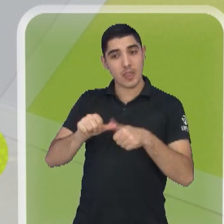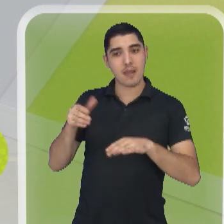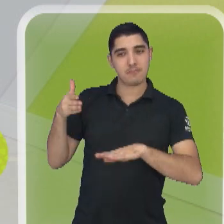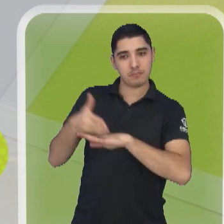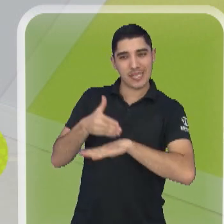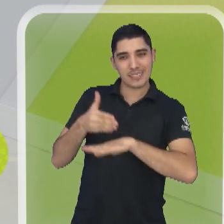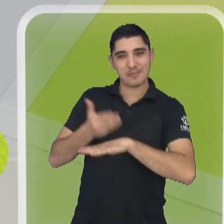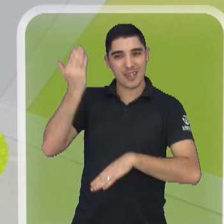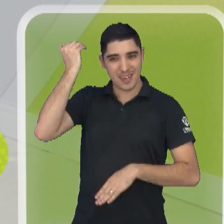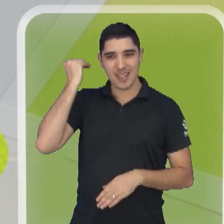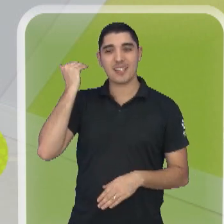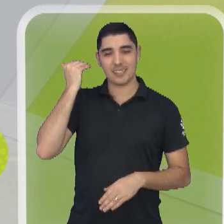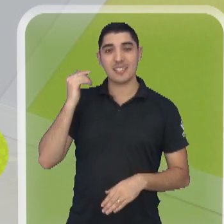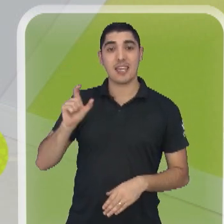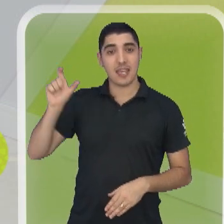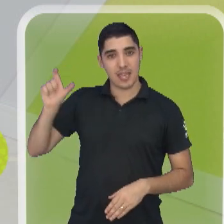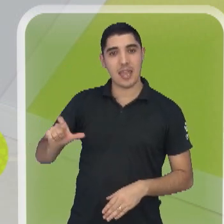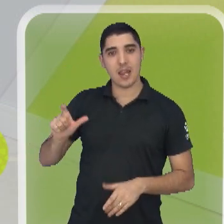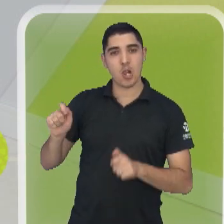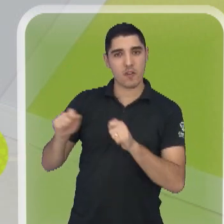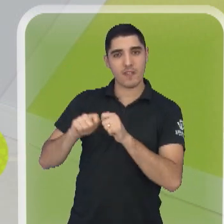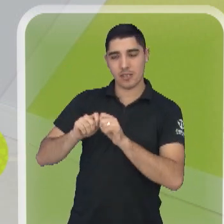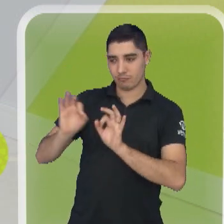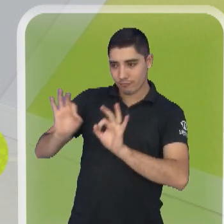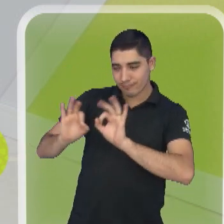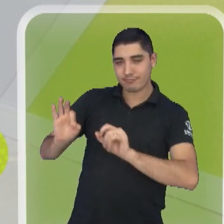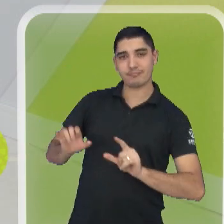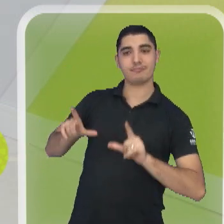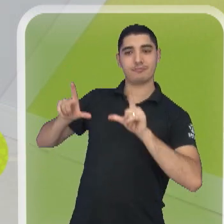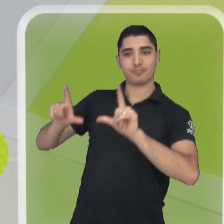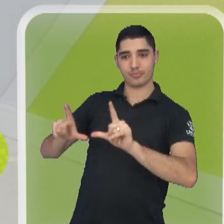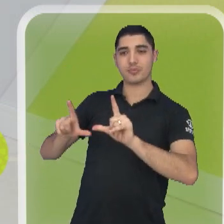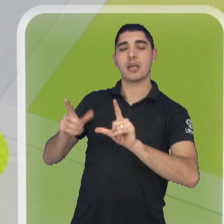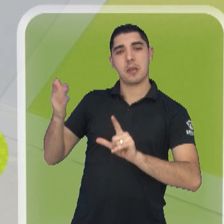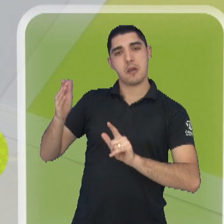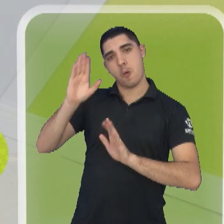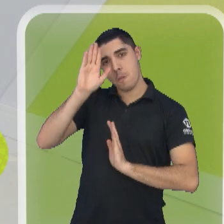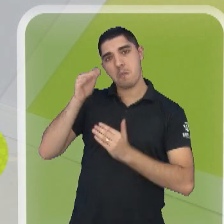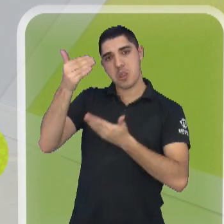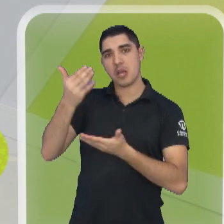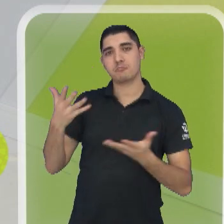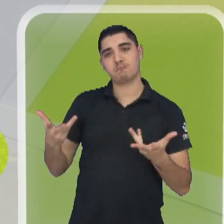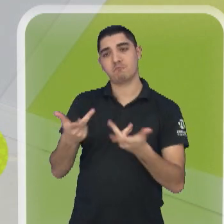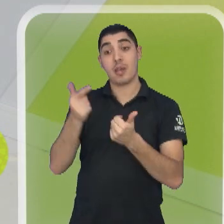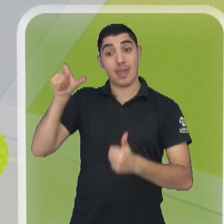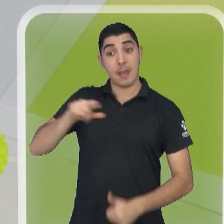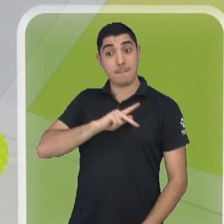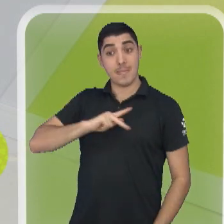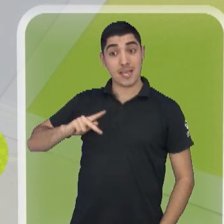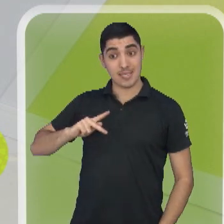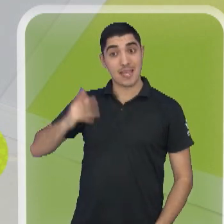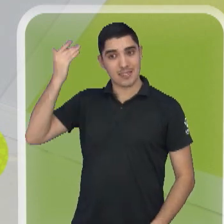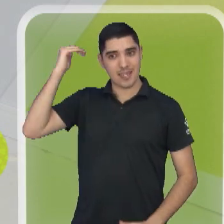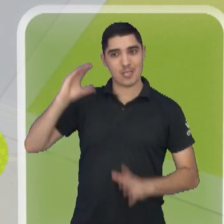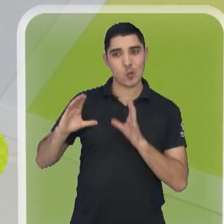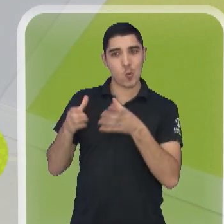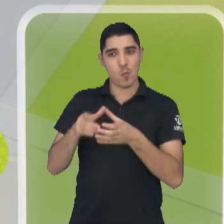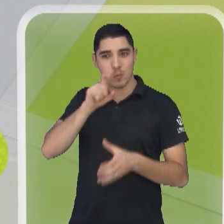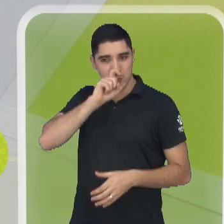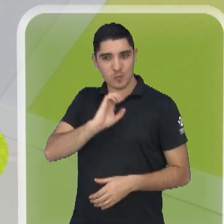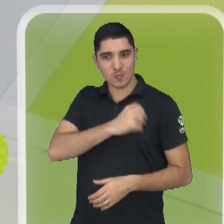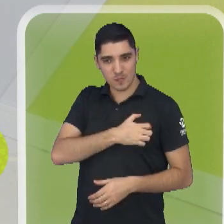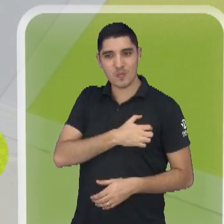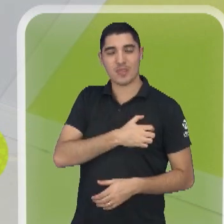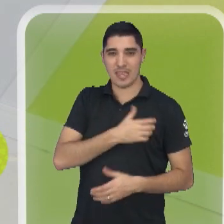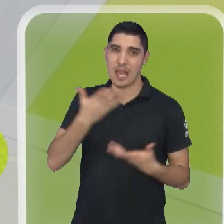da recolocação da placa. Muito bacana a homenagem para o seu Mário Ottoboni, que era o presidente da época do Esporte Clube São José, lembrando